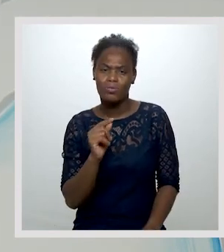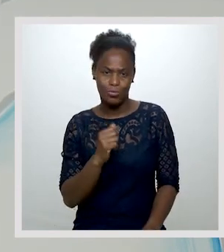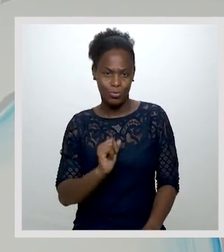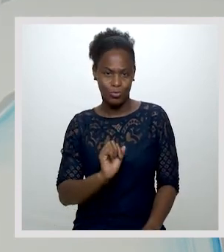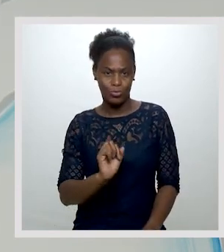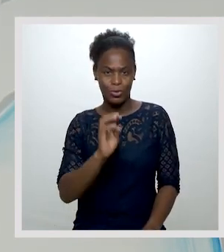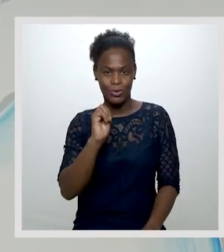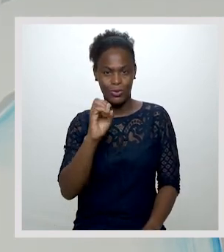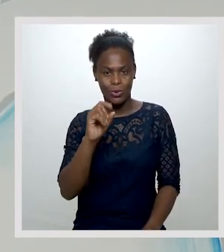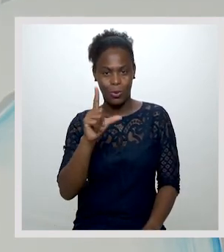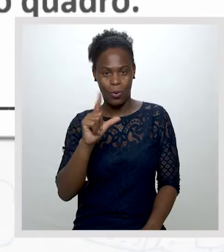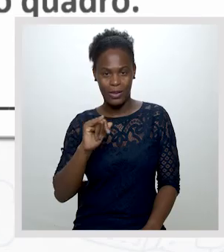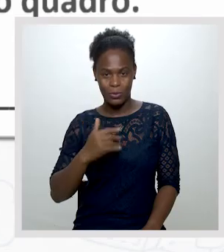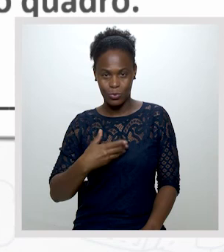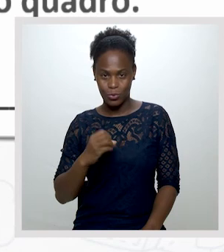dos sólidos.